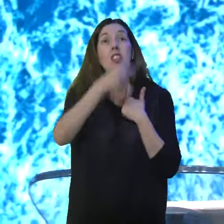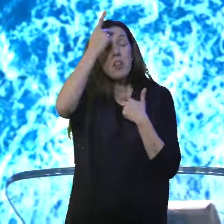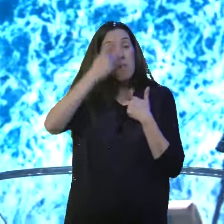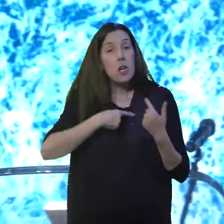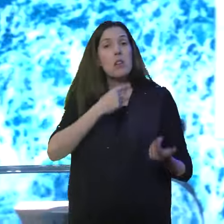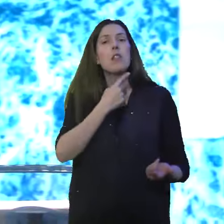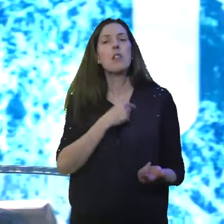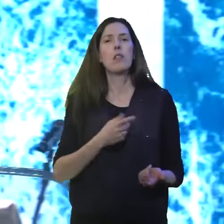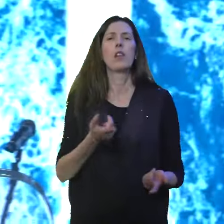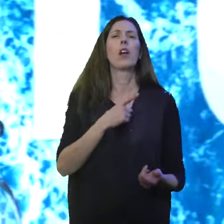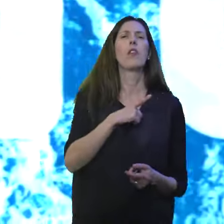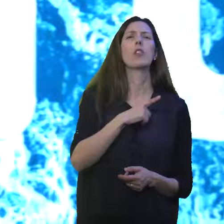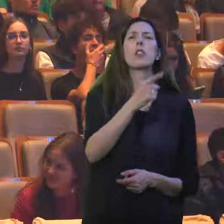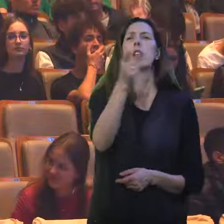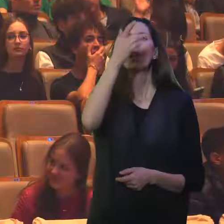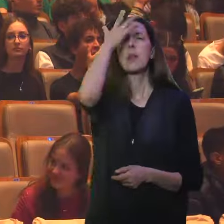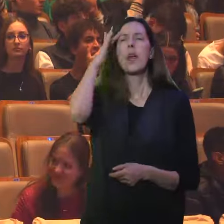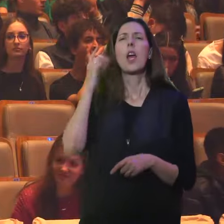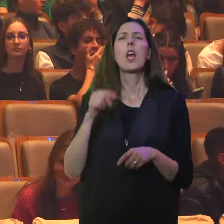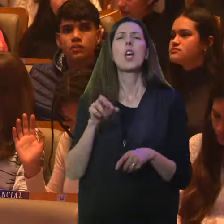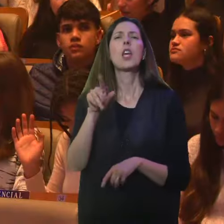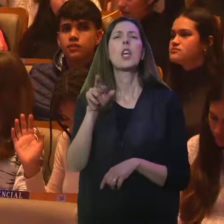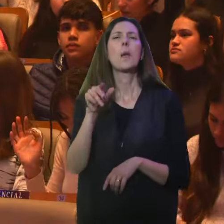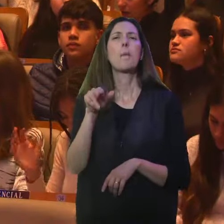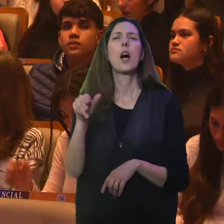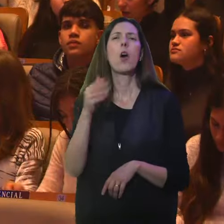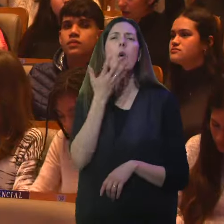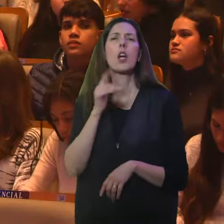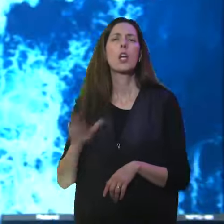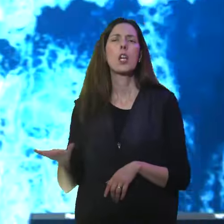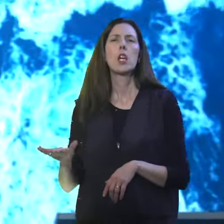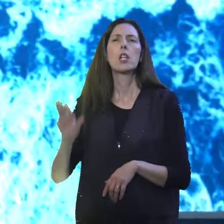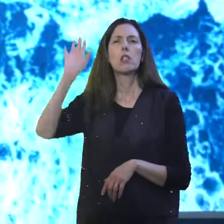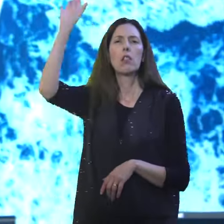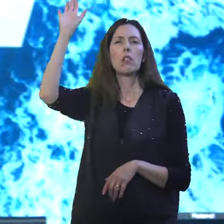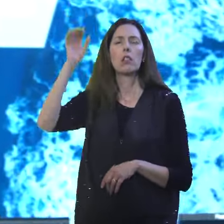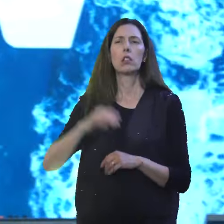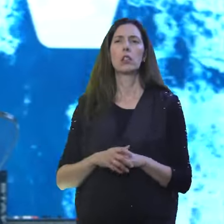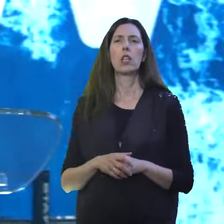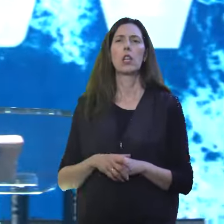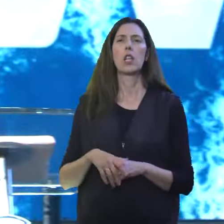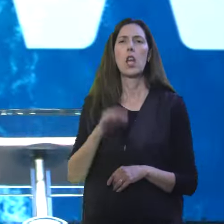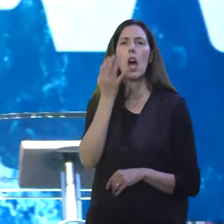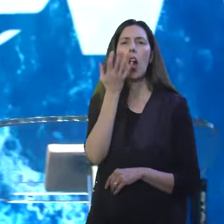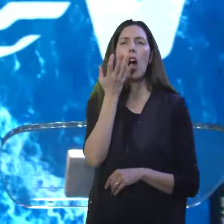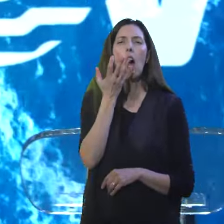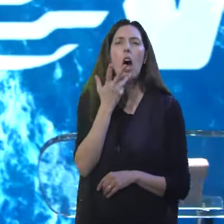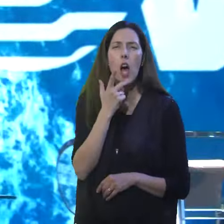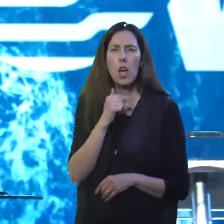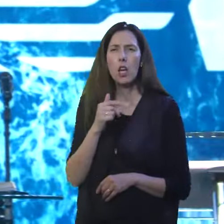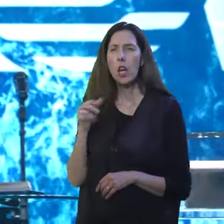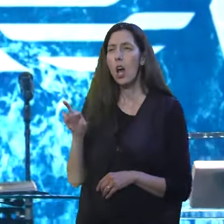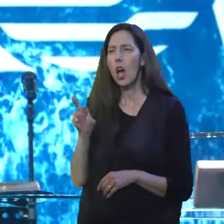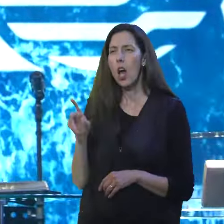quem tem um irmãozinho mais novo aí? Deixa eu ver. Quem já foi irritado pelo irmãozinho mais novo?